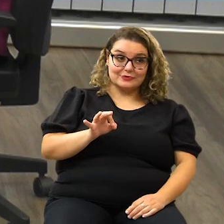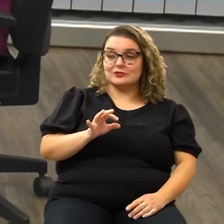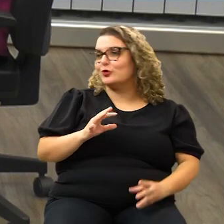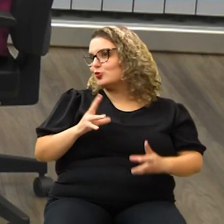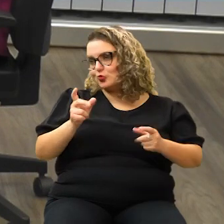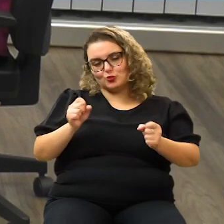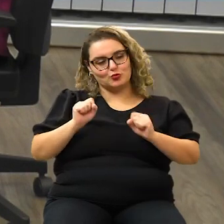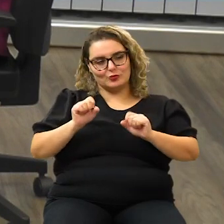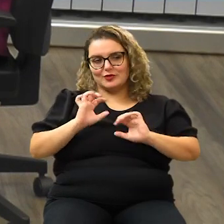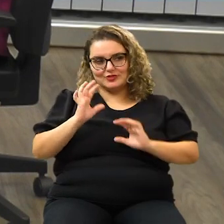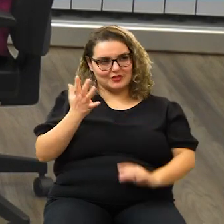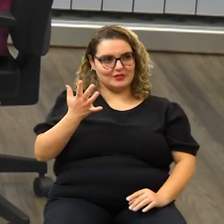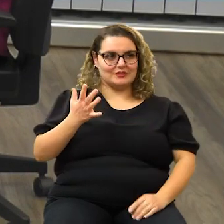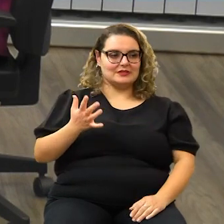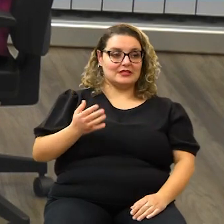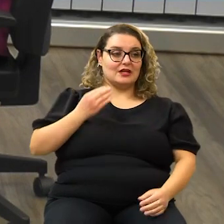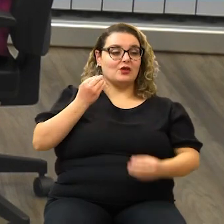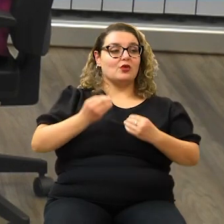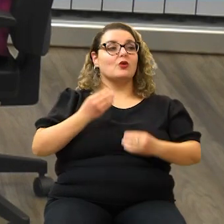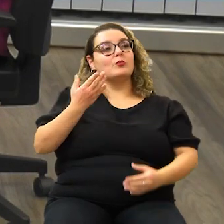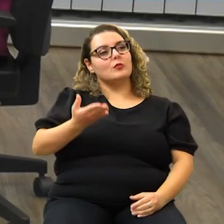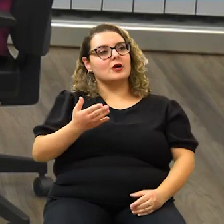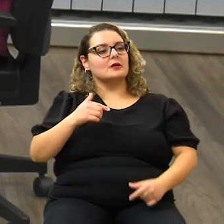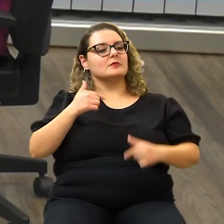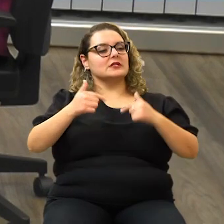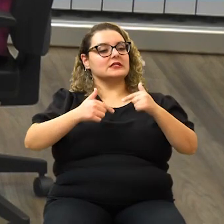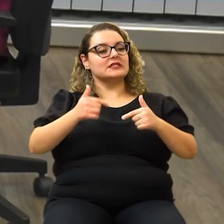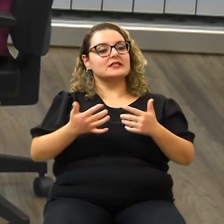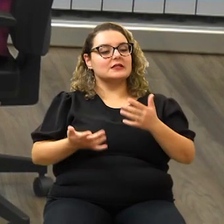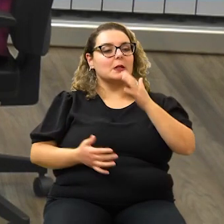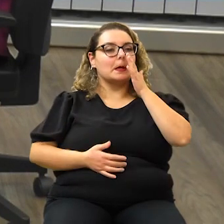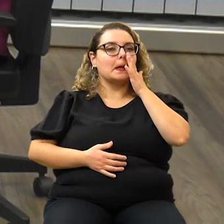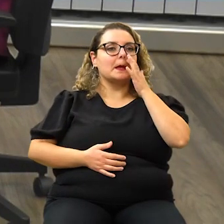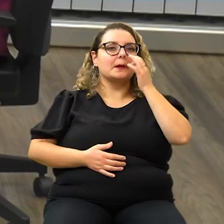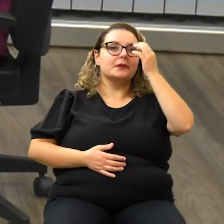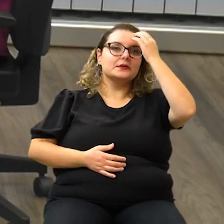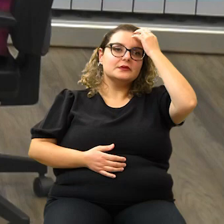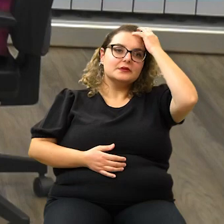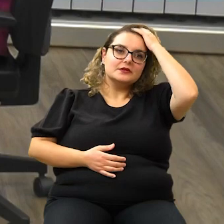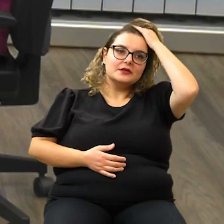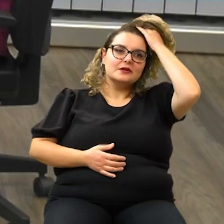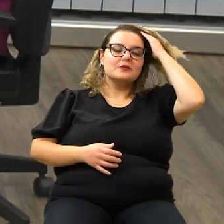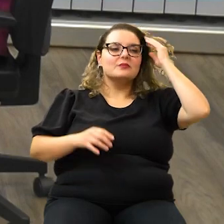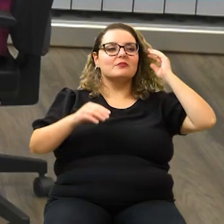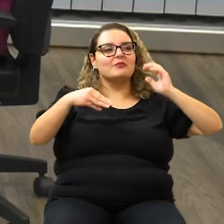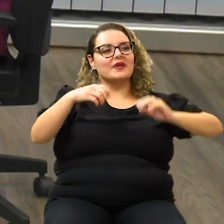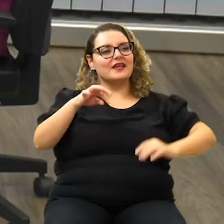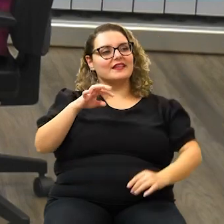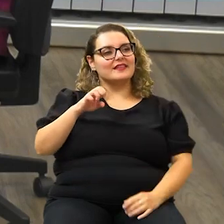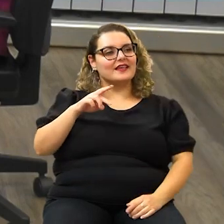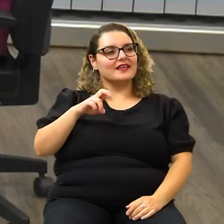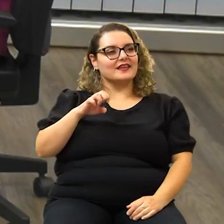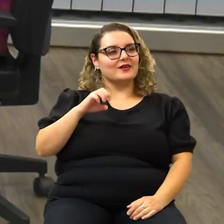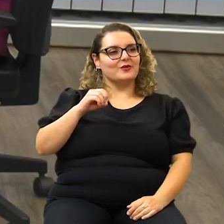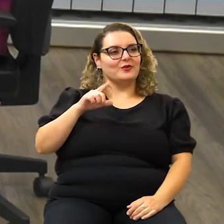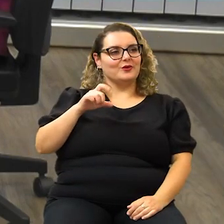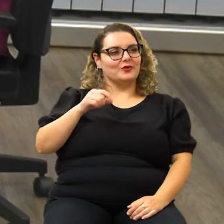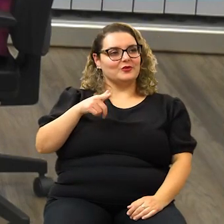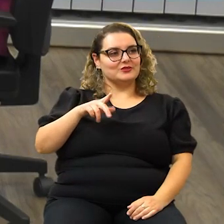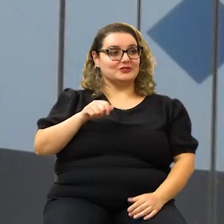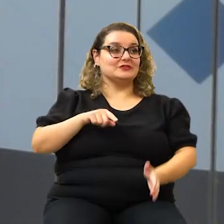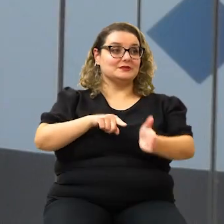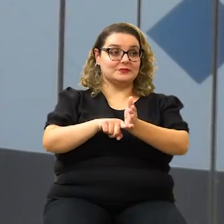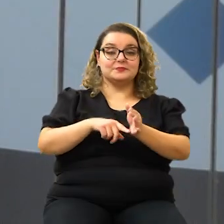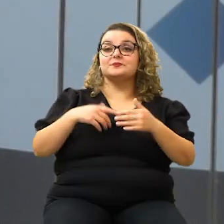imprevisível. Como é que é para você trabalhar, assim, como meteorologista, pesquisadora, né? Então, além